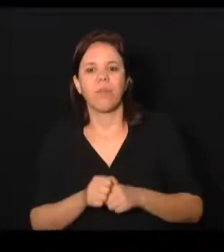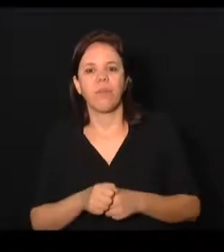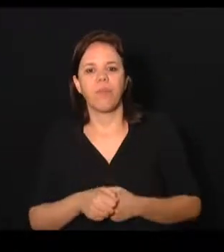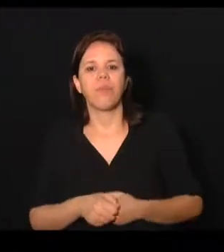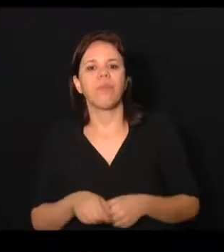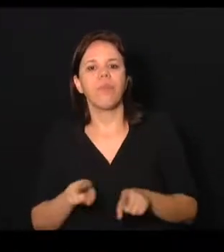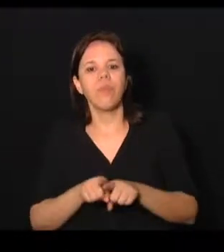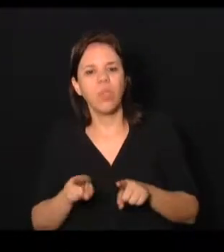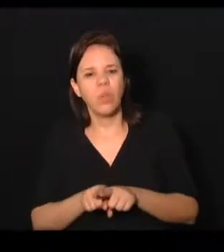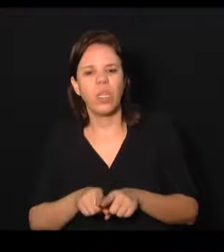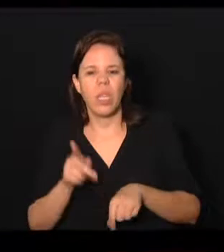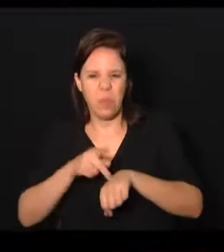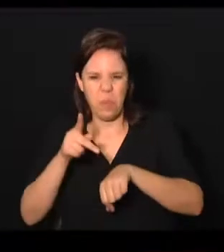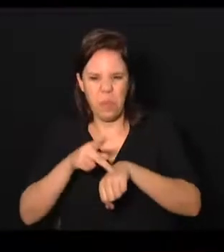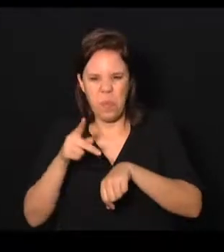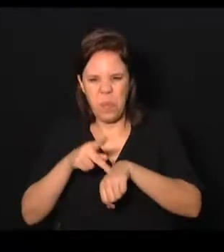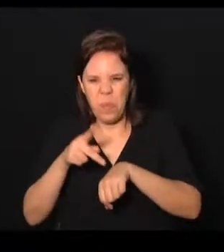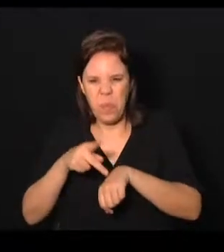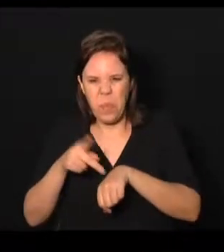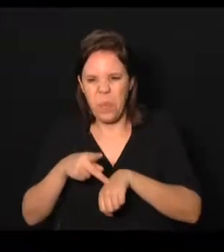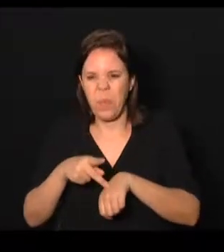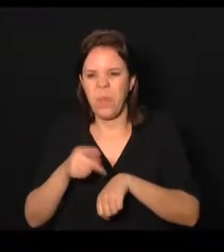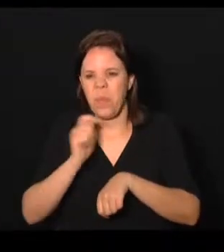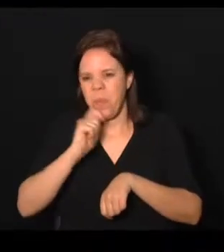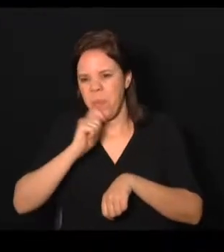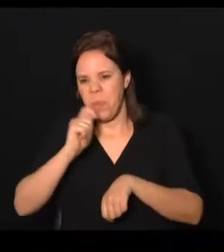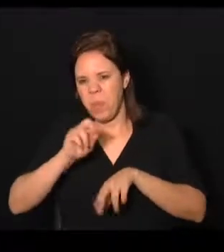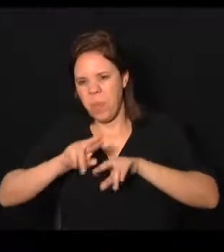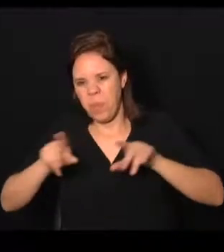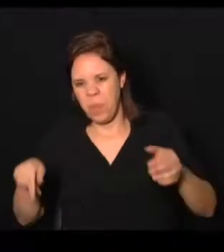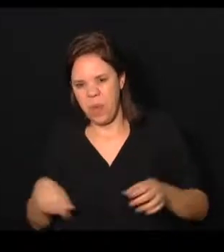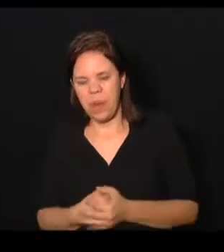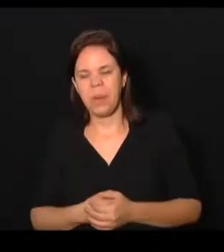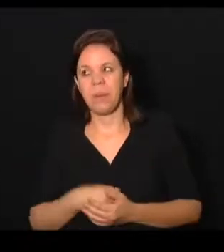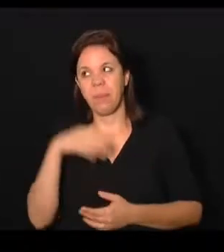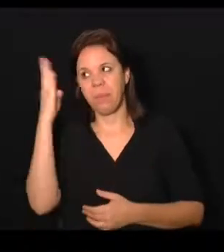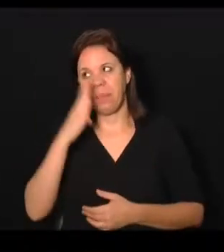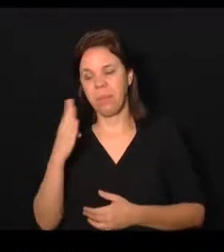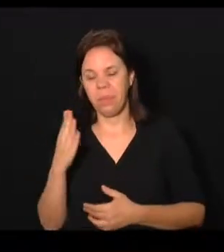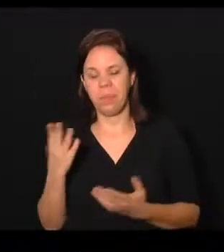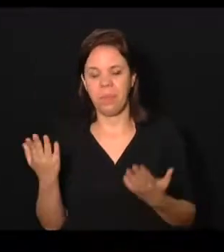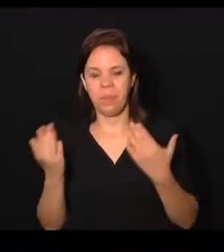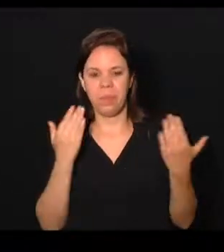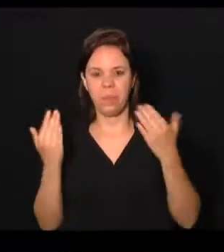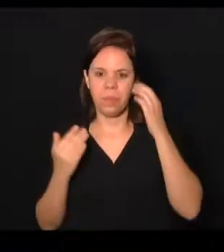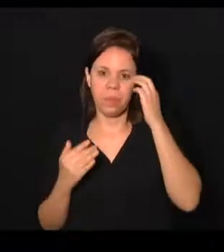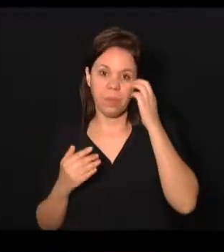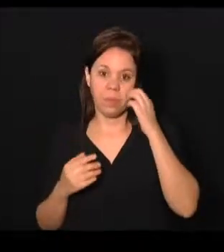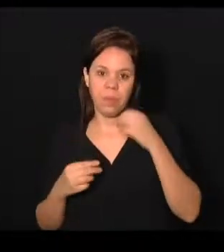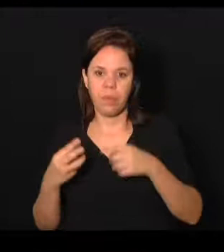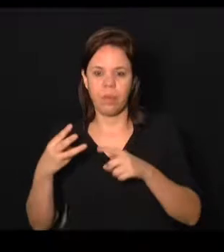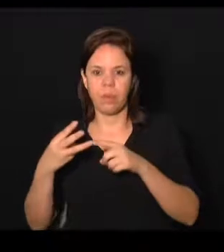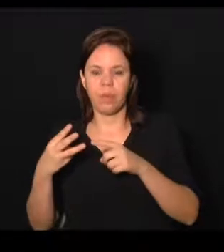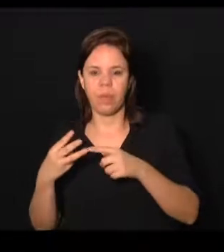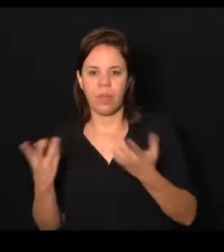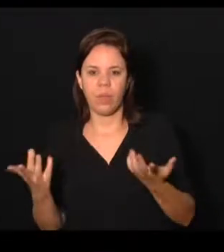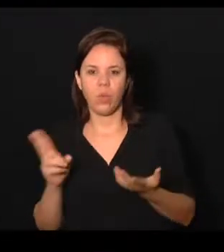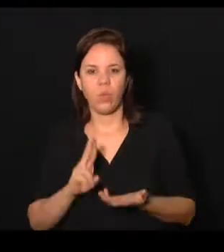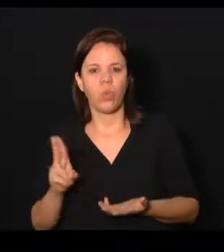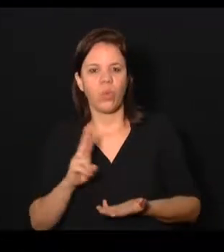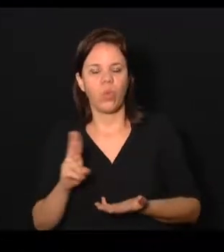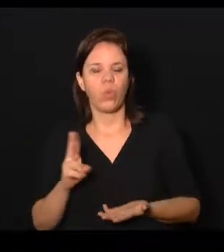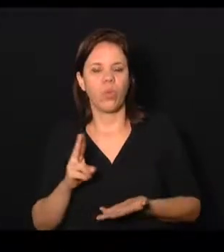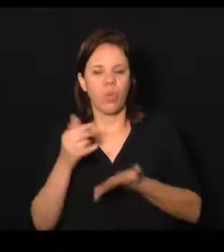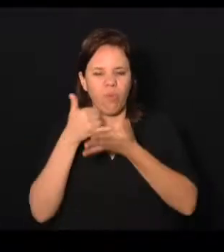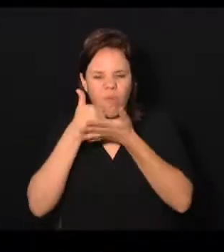de crack, né? Sim. Aí você pega, por exemplo, o Brasil também como, acho que o terceiro, se eu não me engano, usuário de